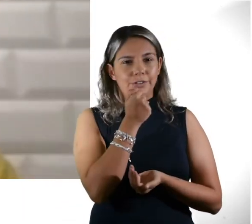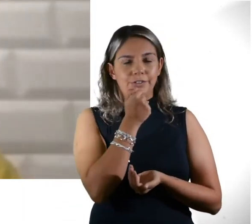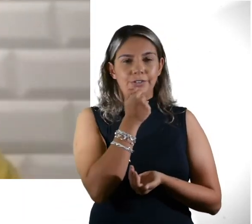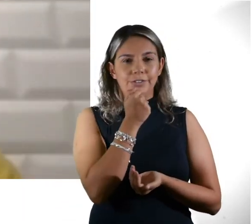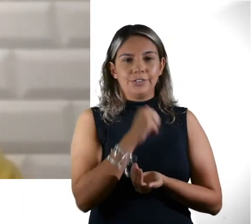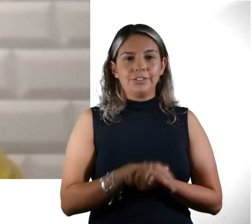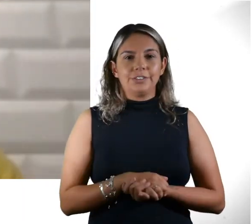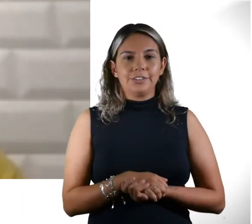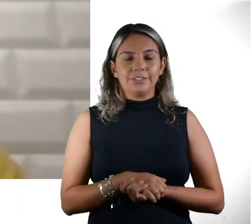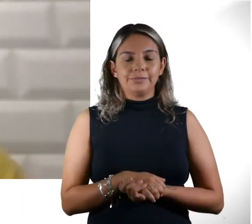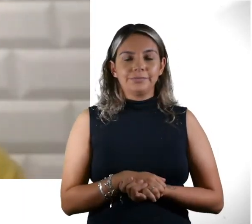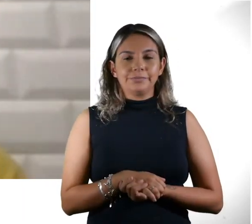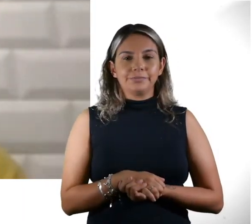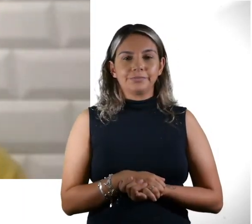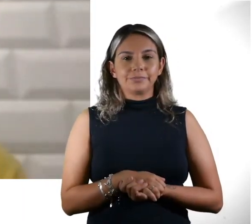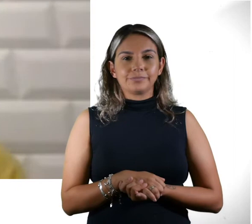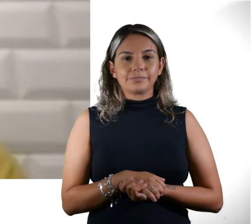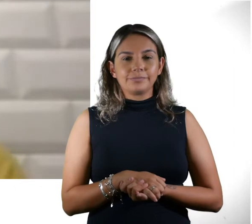mas enfim, todo